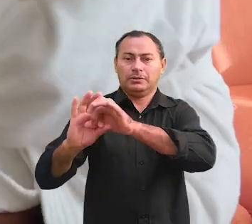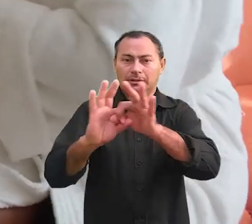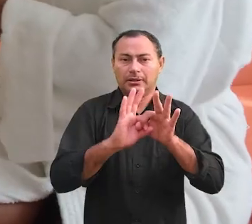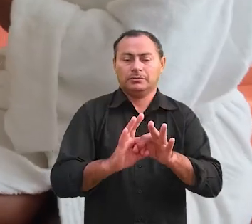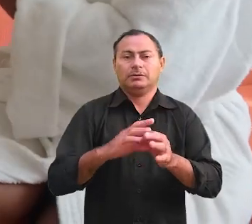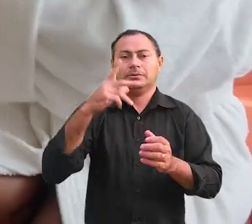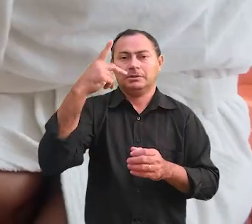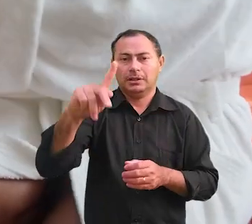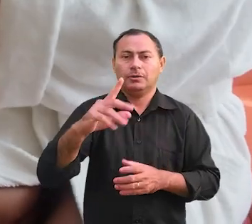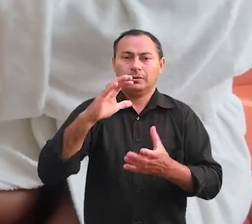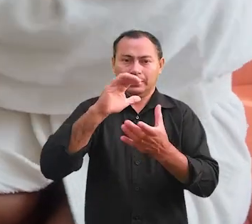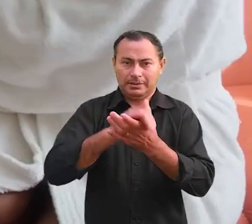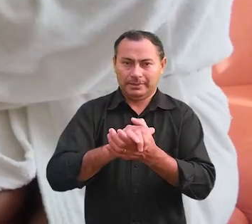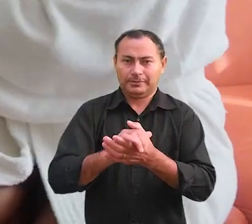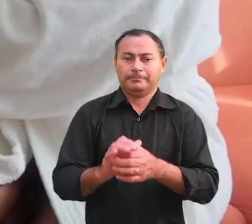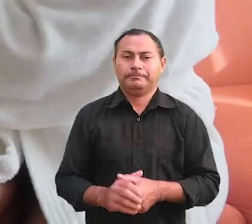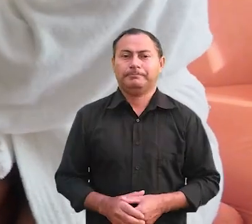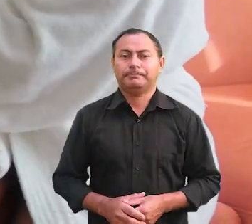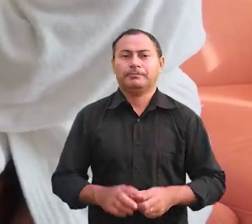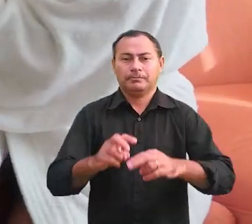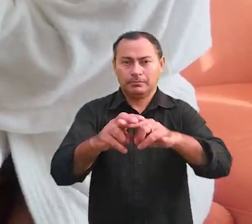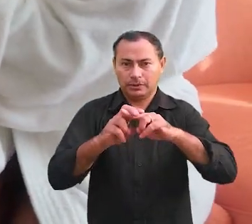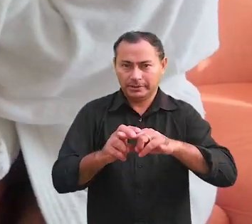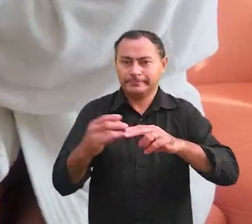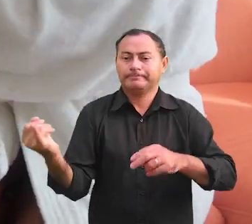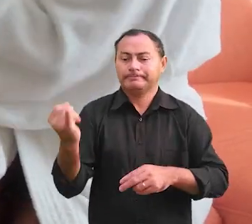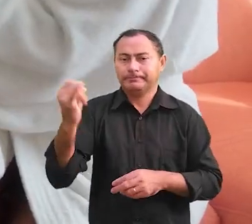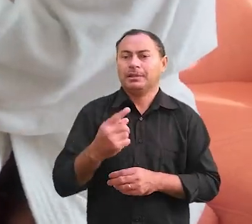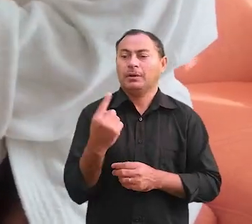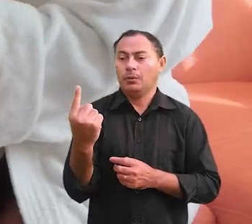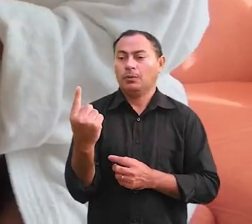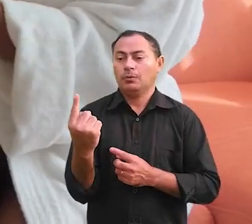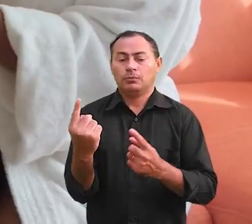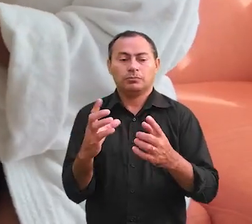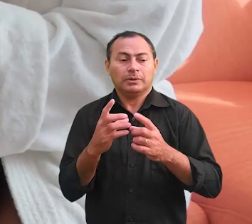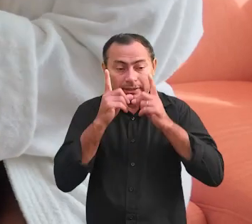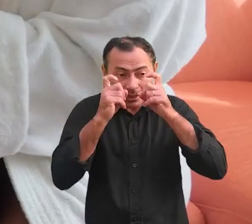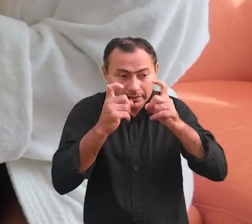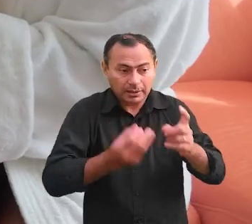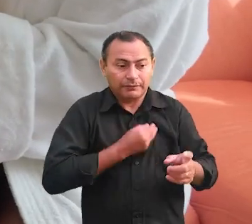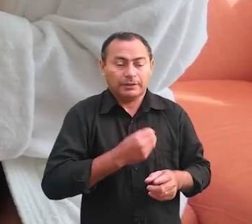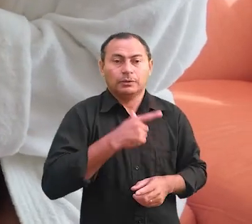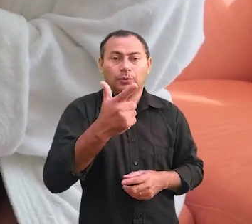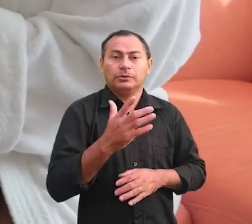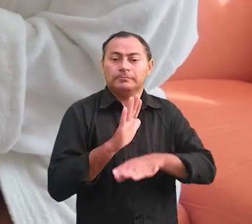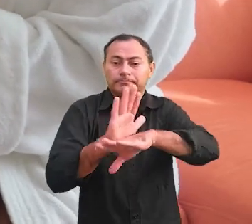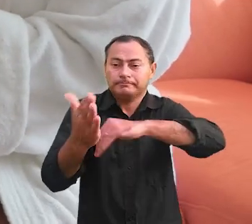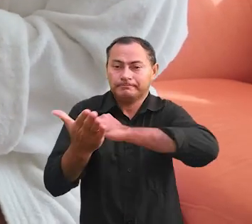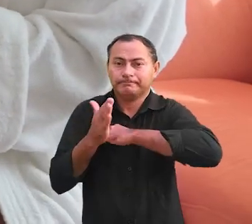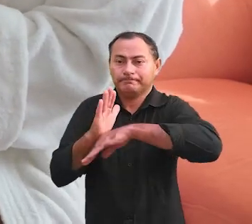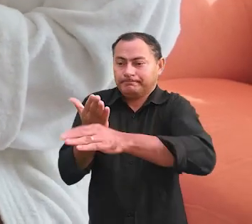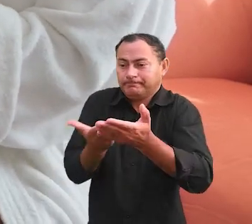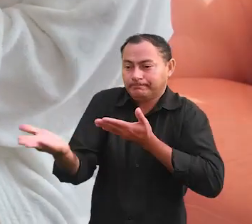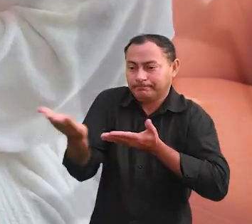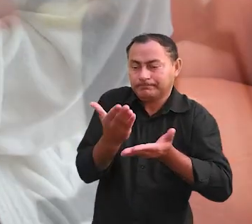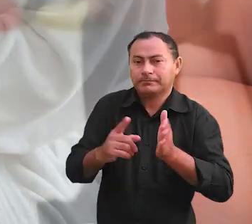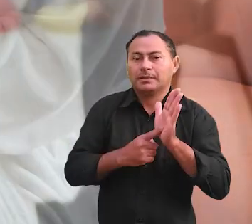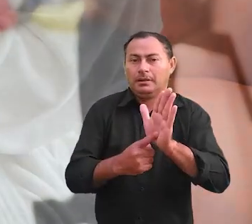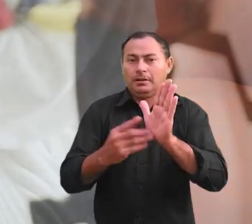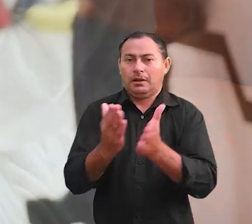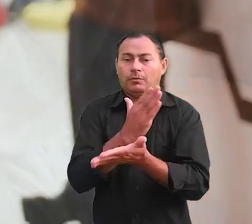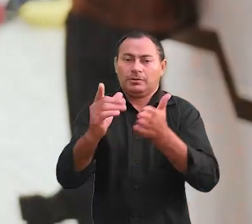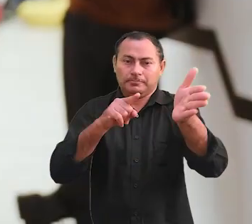para a unidade no seu casamento por isso é importante que uma esteja interessado na vida do outro